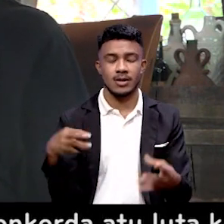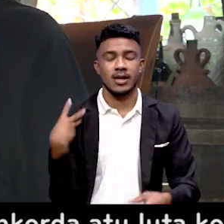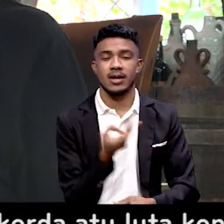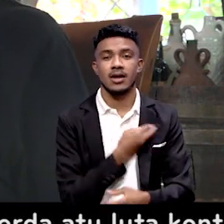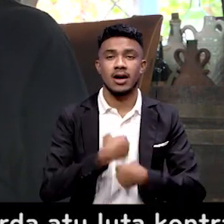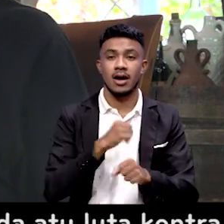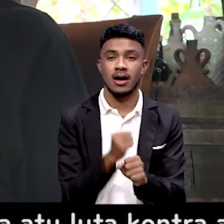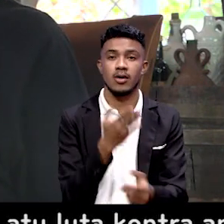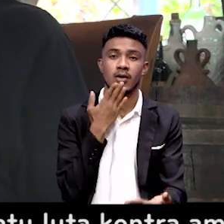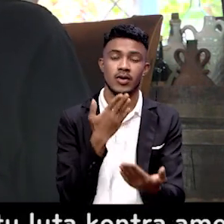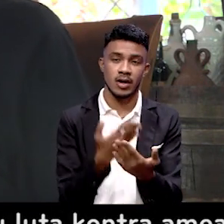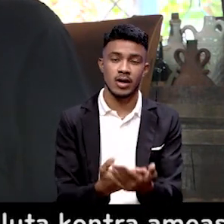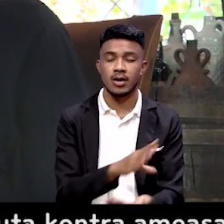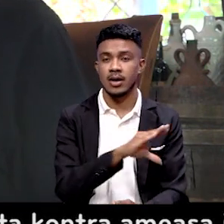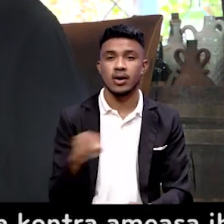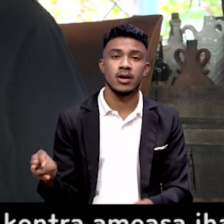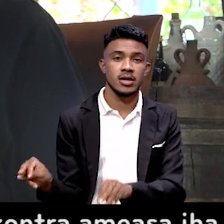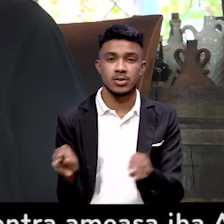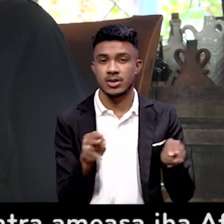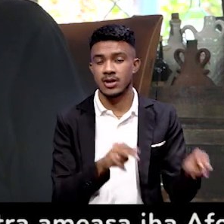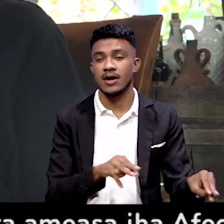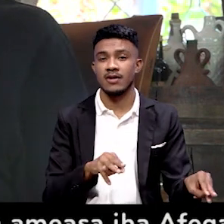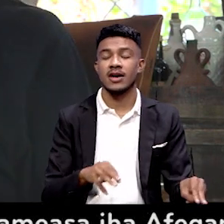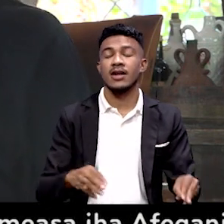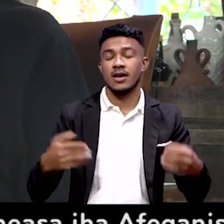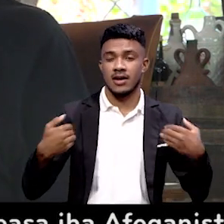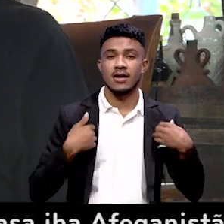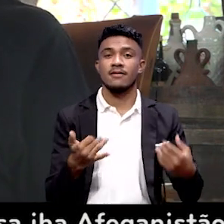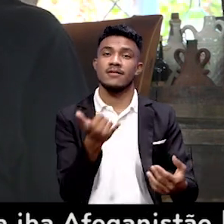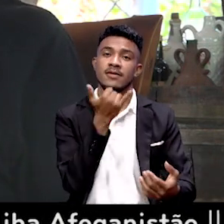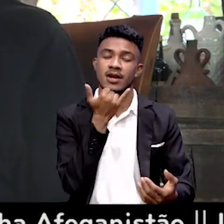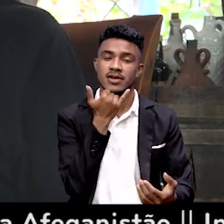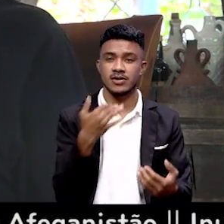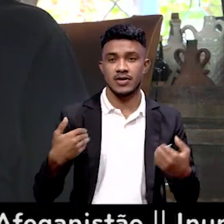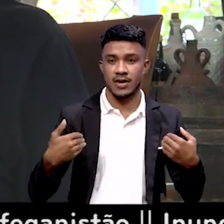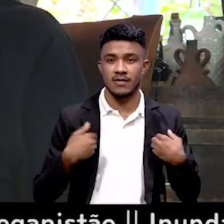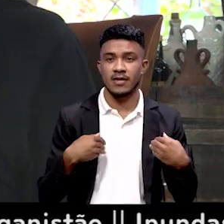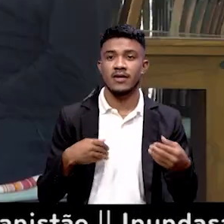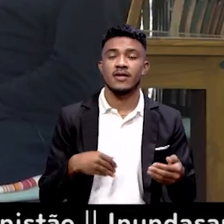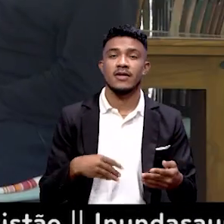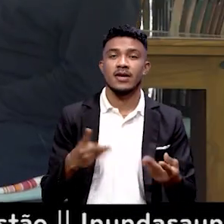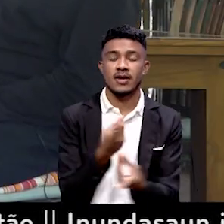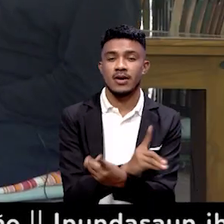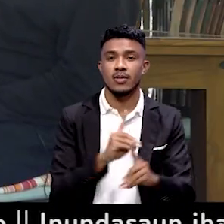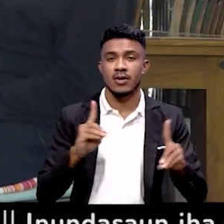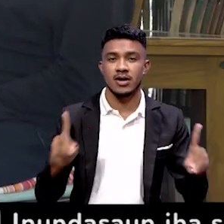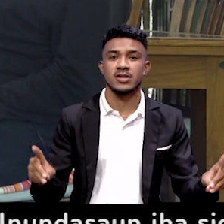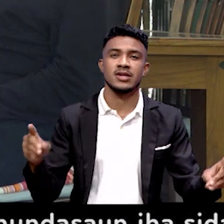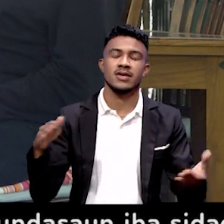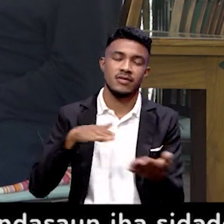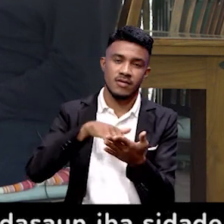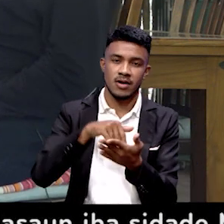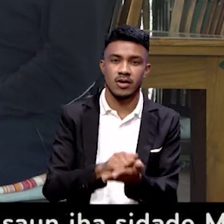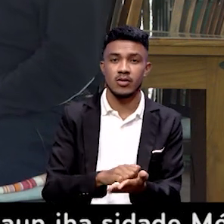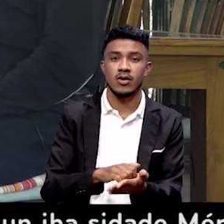dia indispensável. Boat balum falhanço. E da democracia se frágil. E